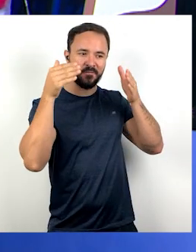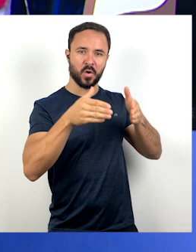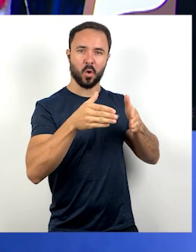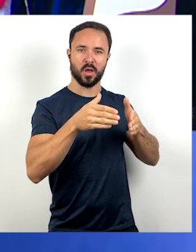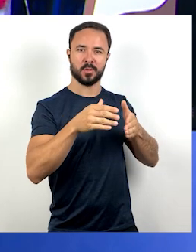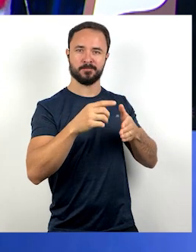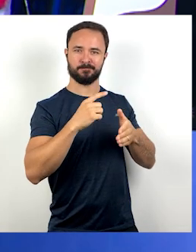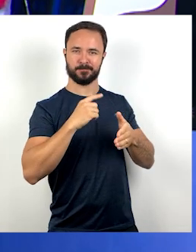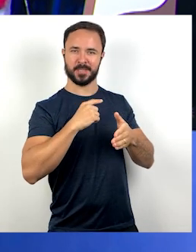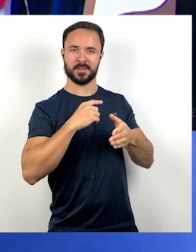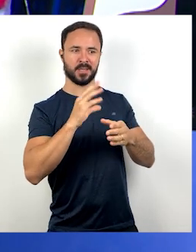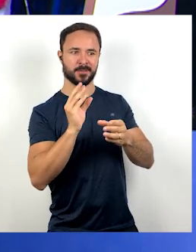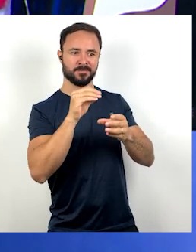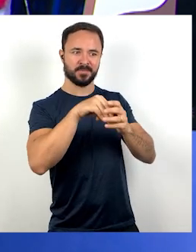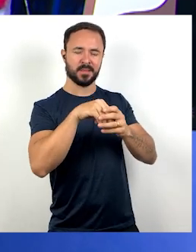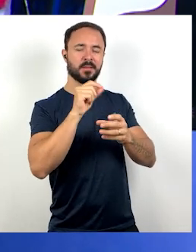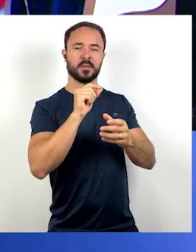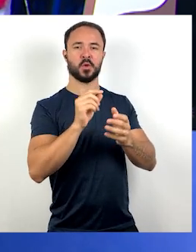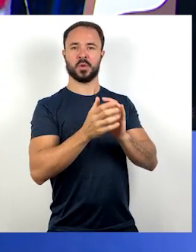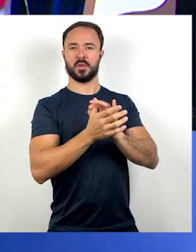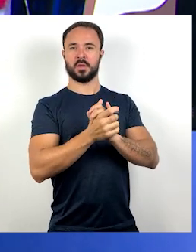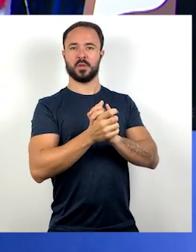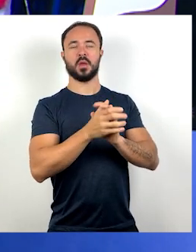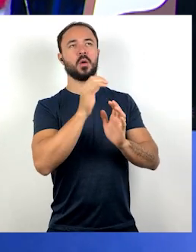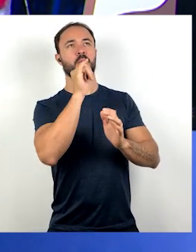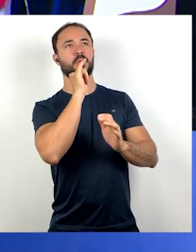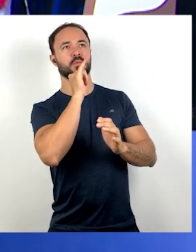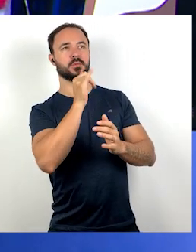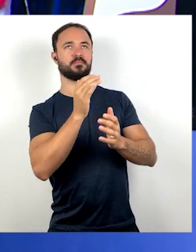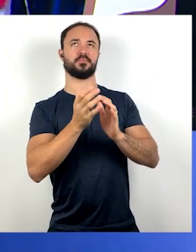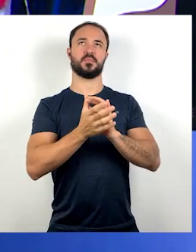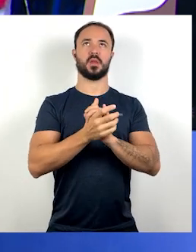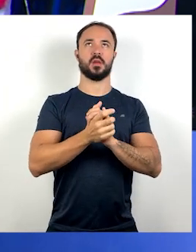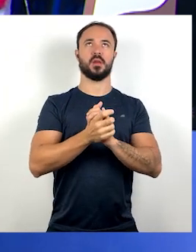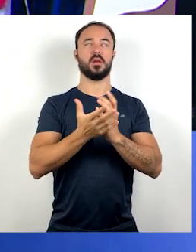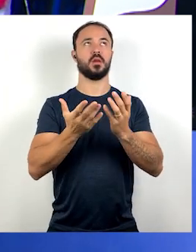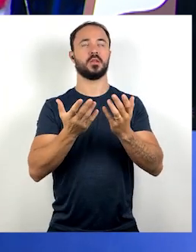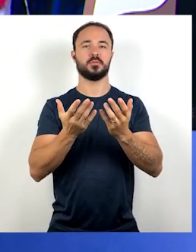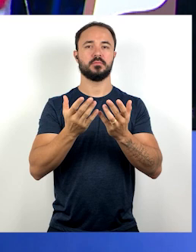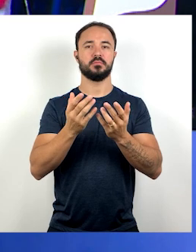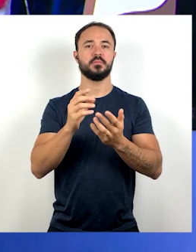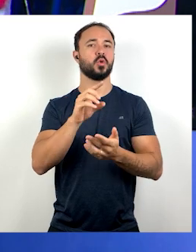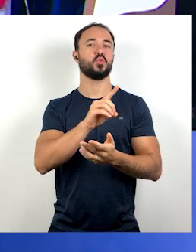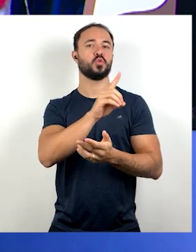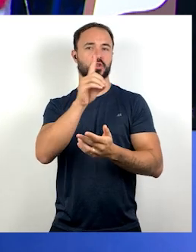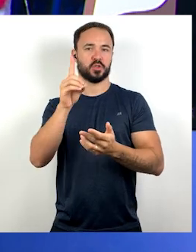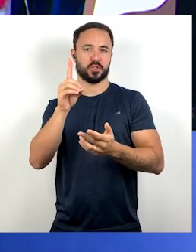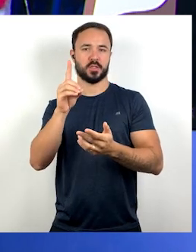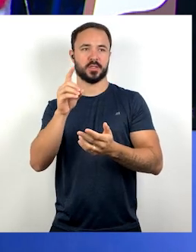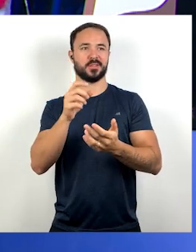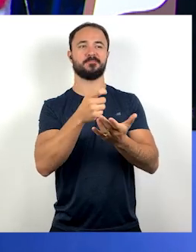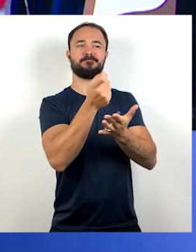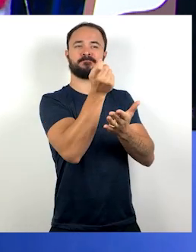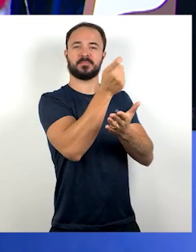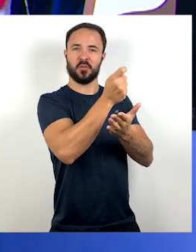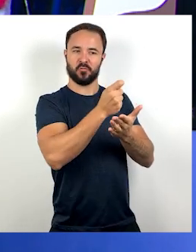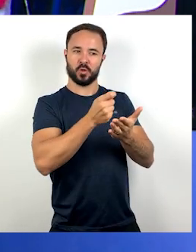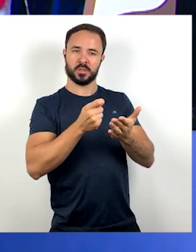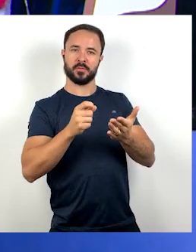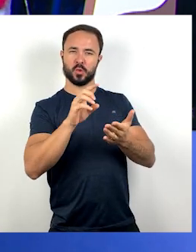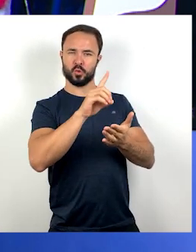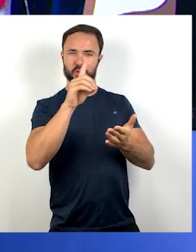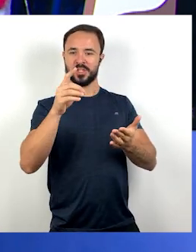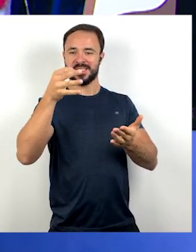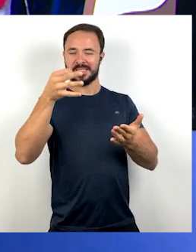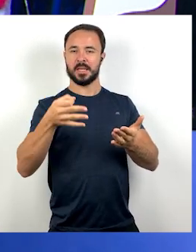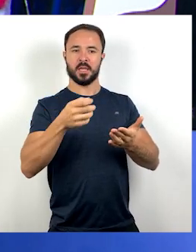específico que tem no seu corpo a marcação, por exemplo, do dia em que aquelas